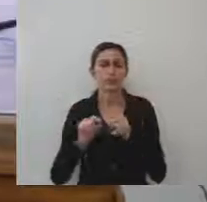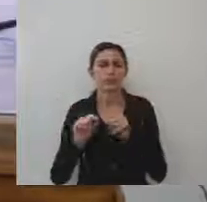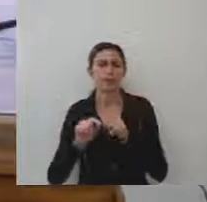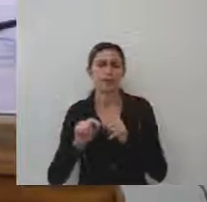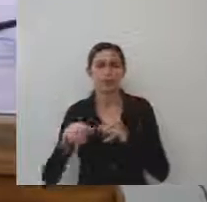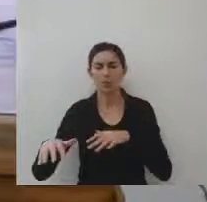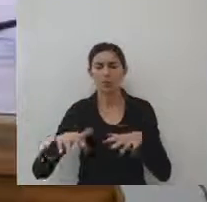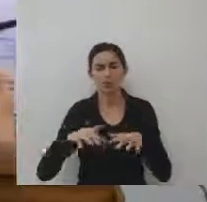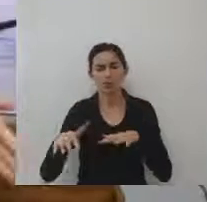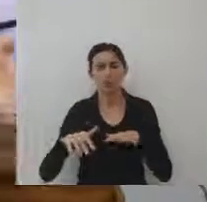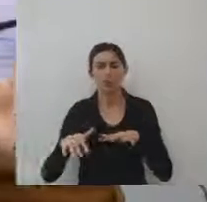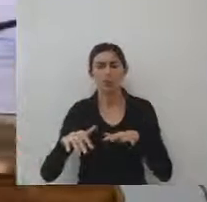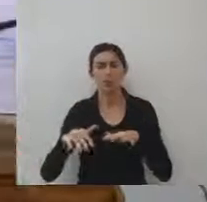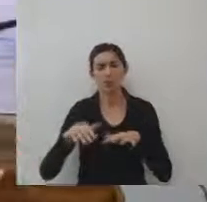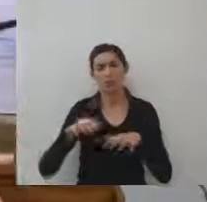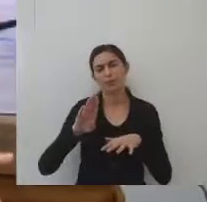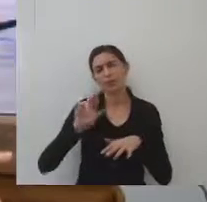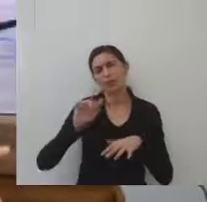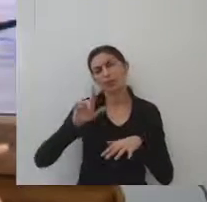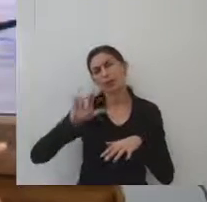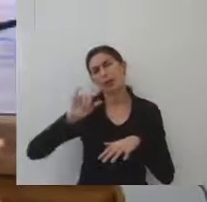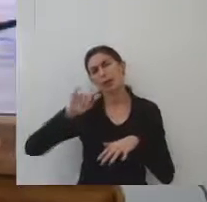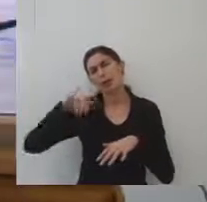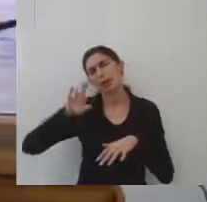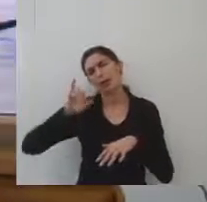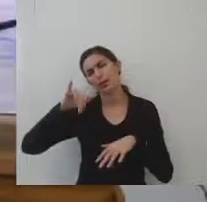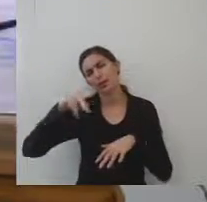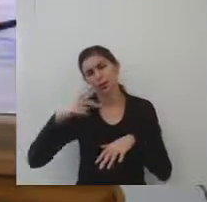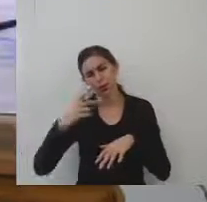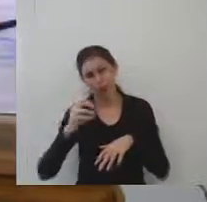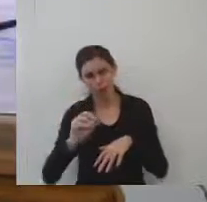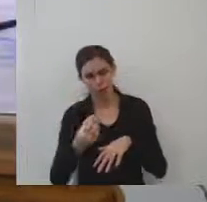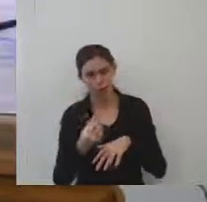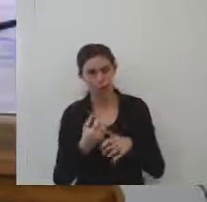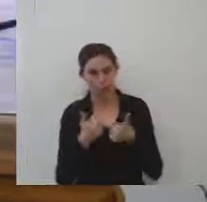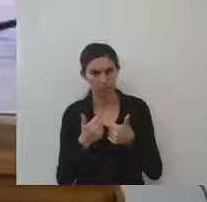execução dos movimentos dos bailarinos. Ok?